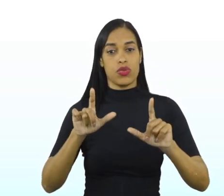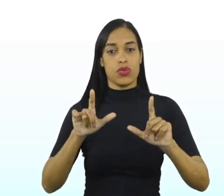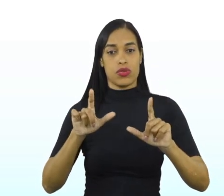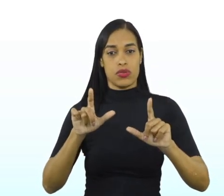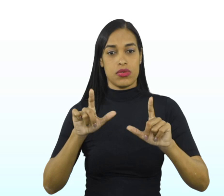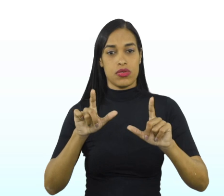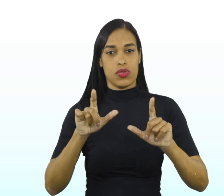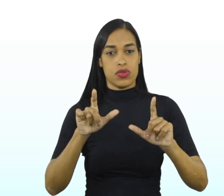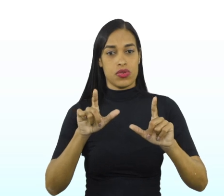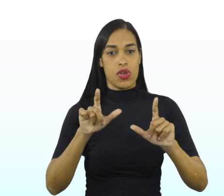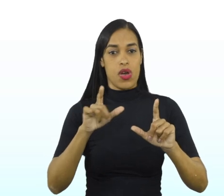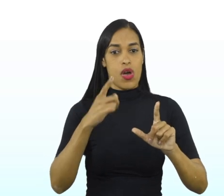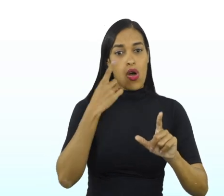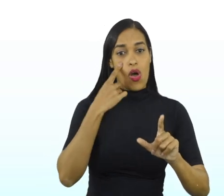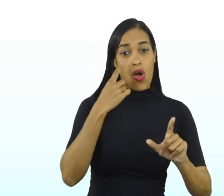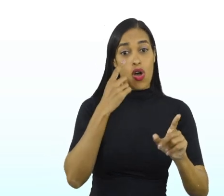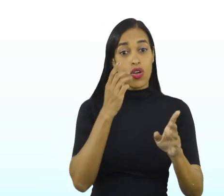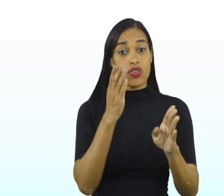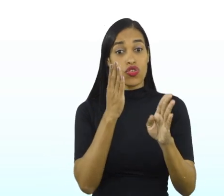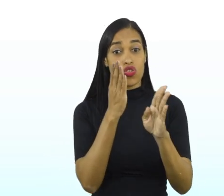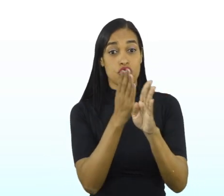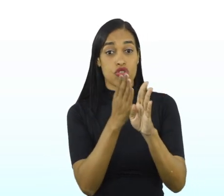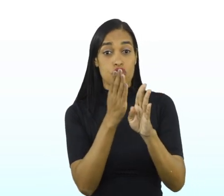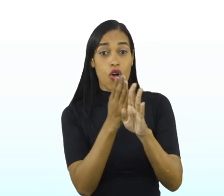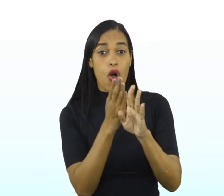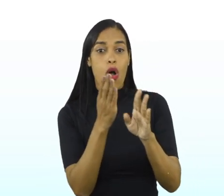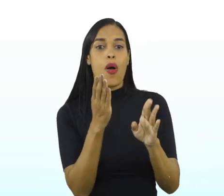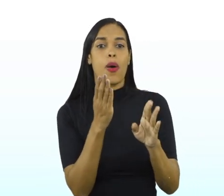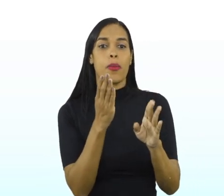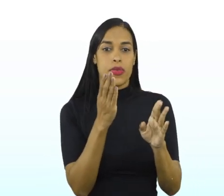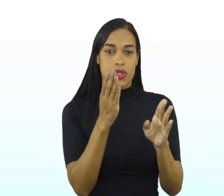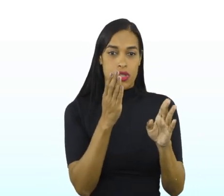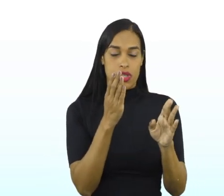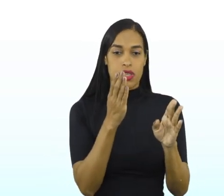descobre evidências da existência de água em Marte.